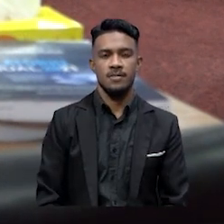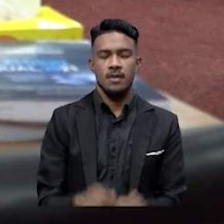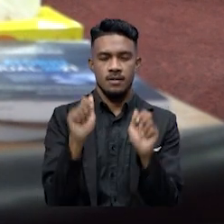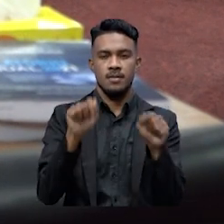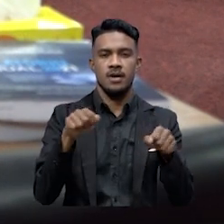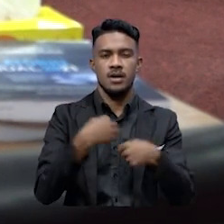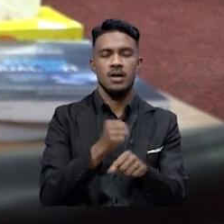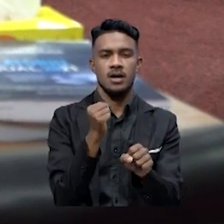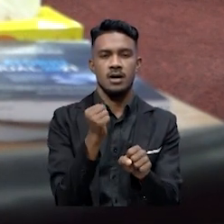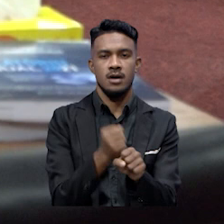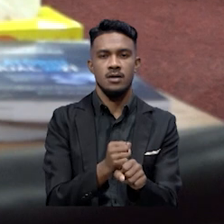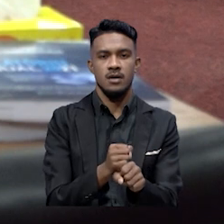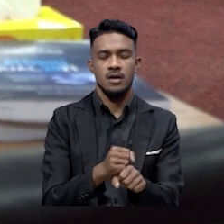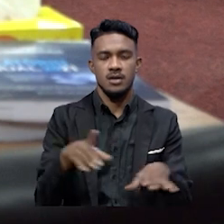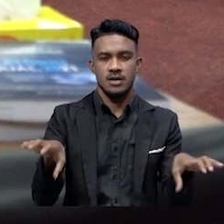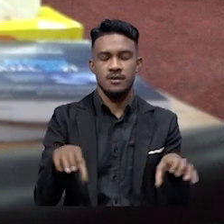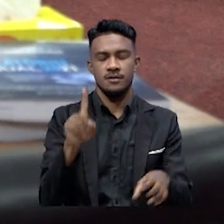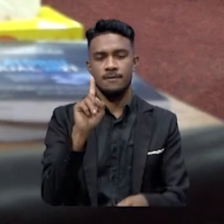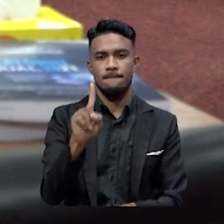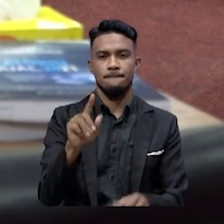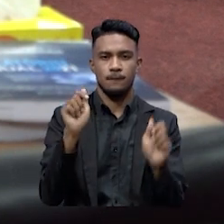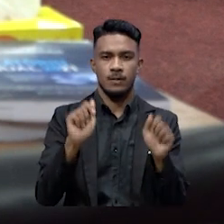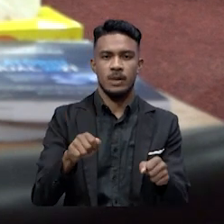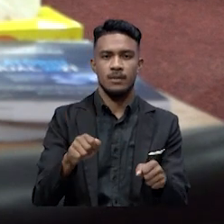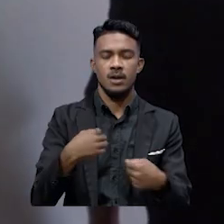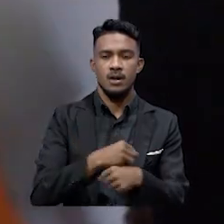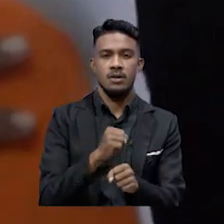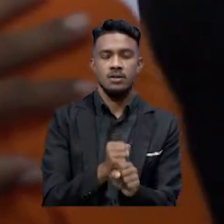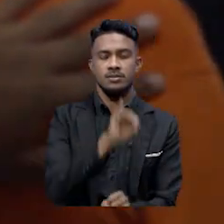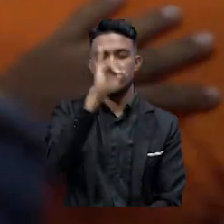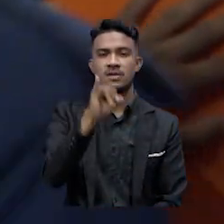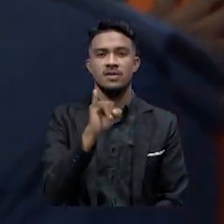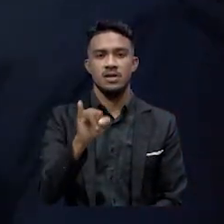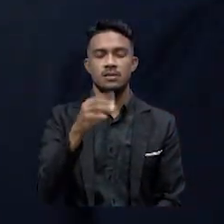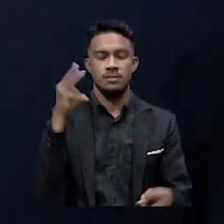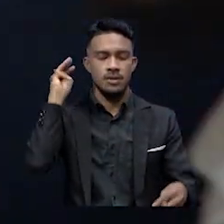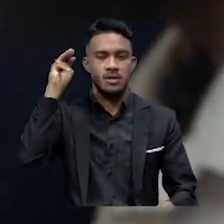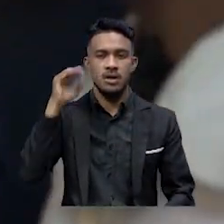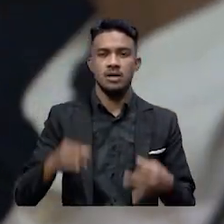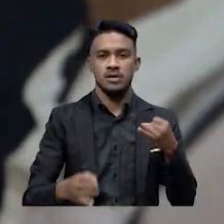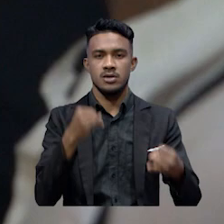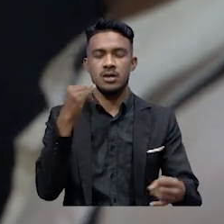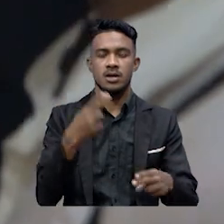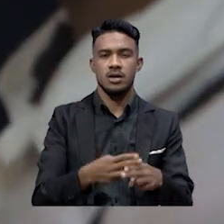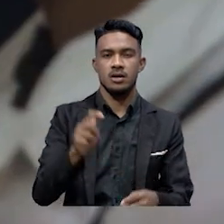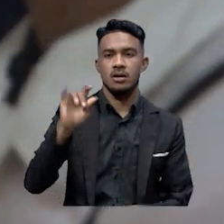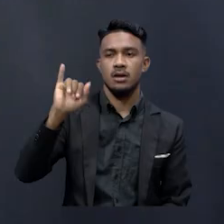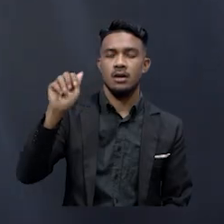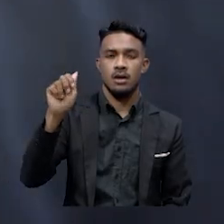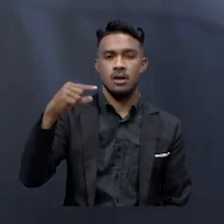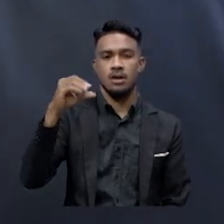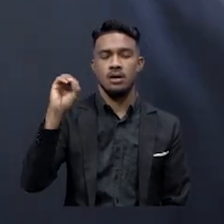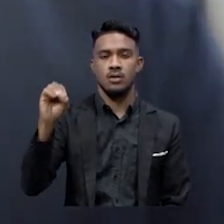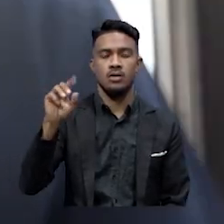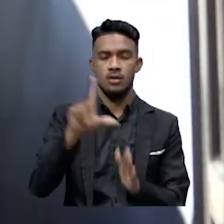halo kompetensia ida o de halo investigasaun. Ministro de Justiça Tiago Amaral Sarmento Hateten, projeto lei